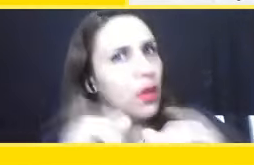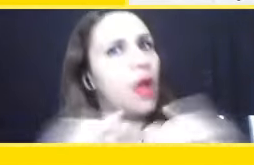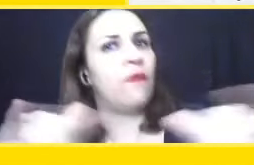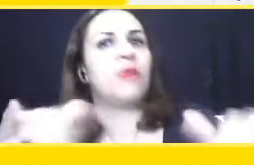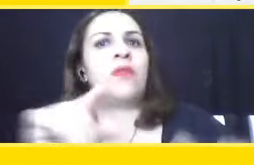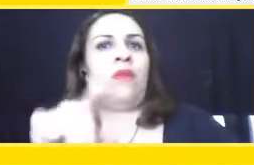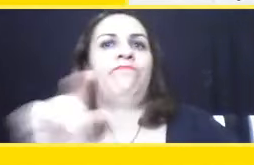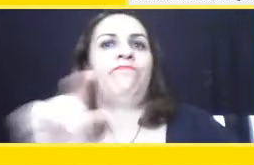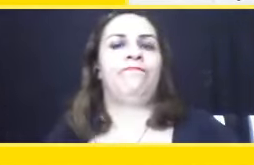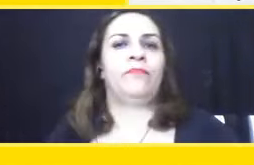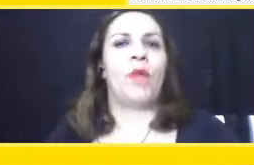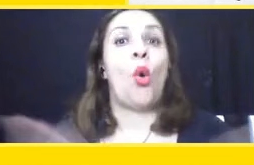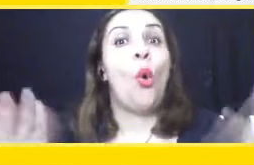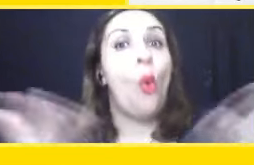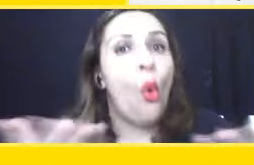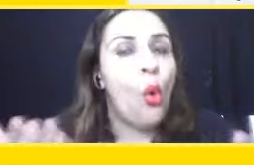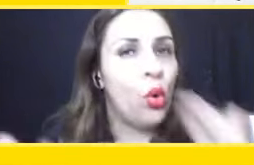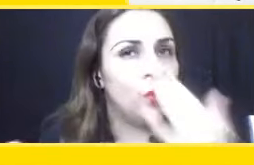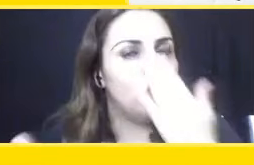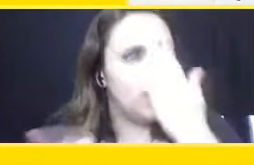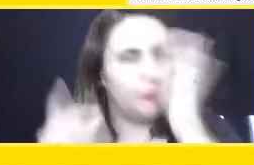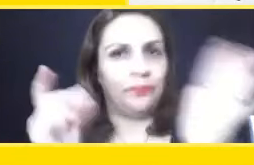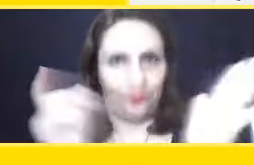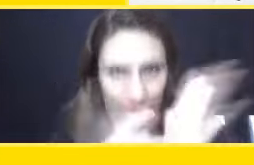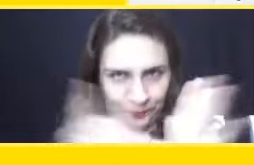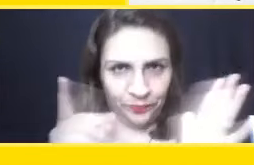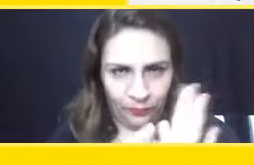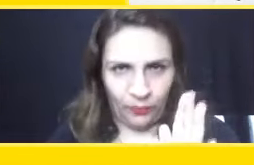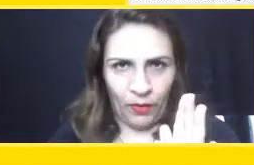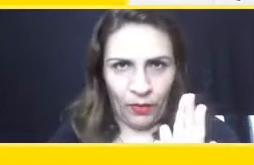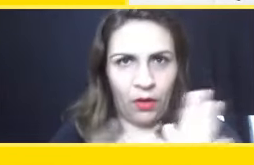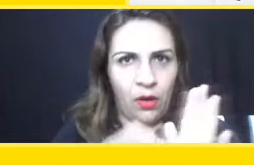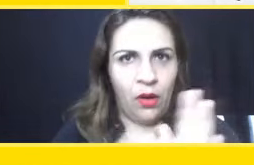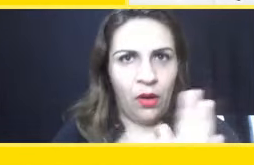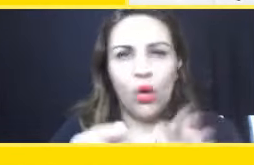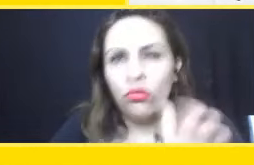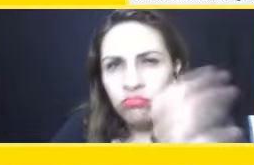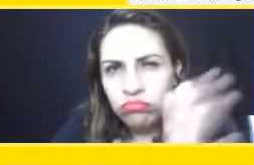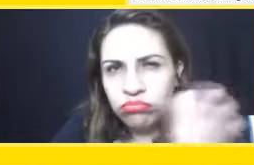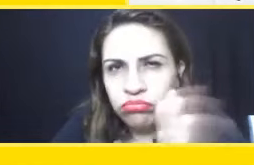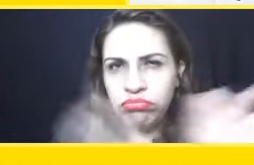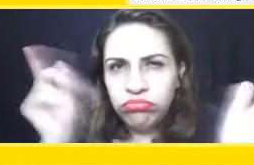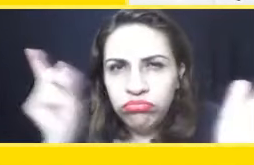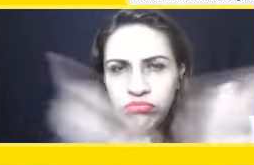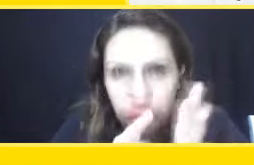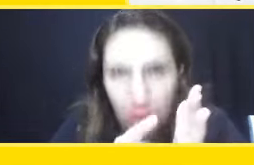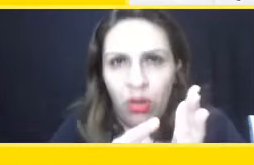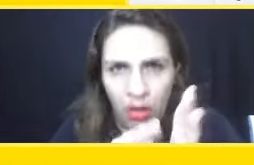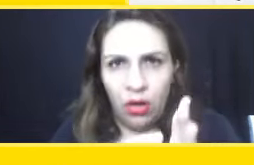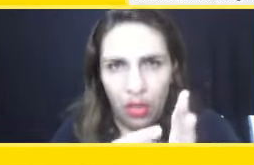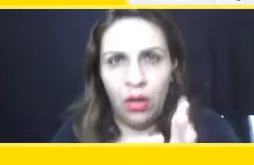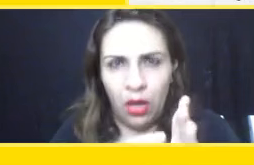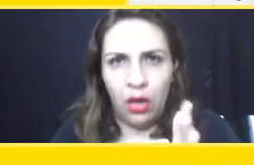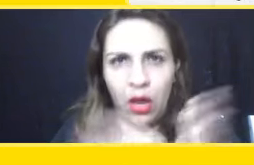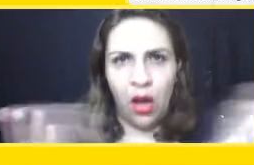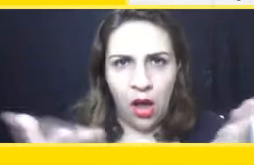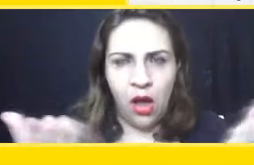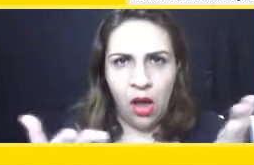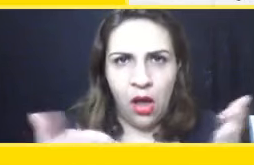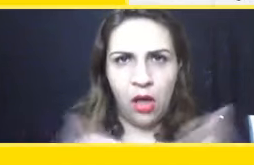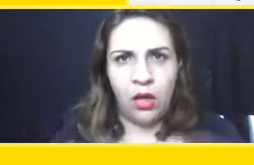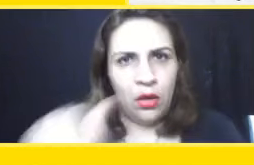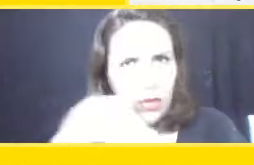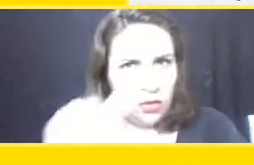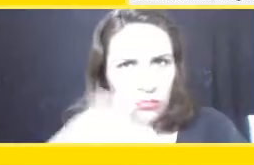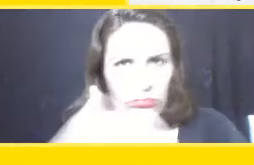Nós temos hoje confirmados, tá? Com base no último dado que foi publicado pela Secretaria de